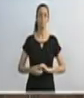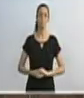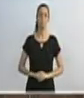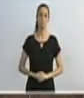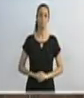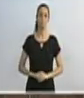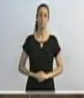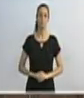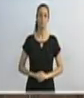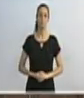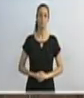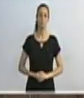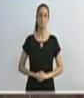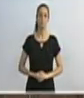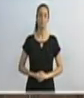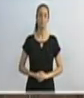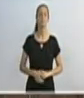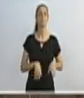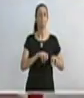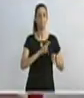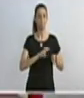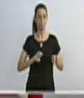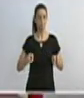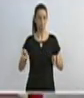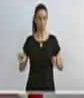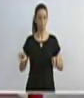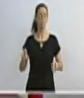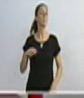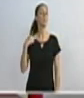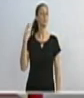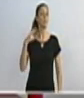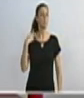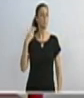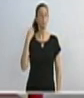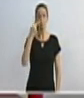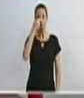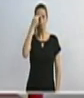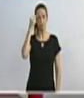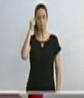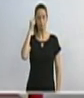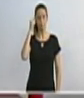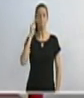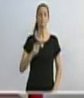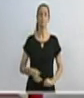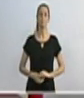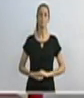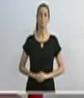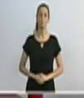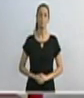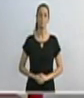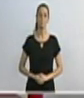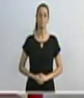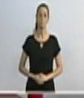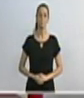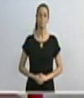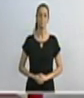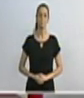Também queremos convidar para compor a mesa dos trabalhos o vereador Ailton de Souza.